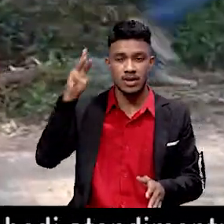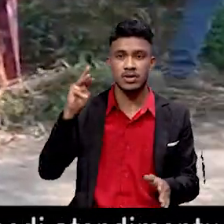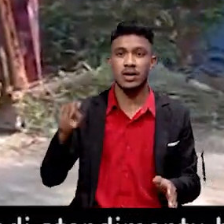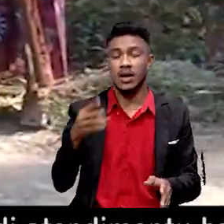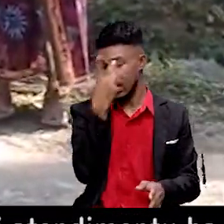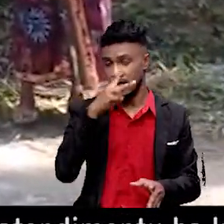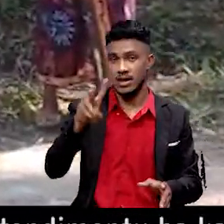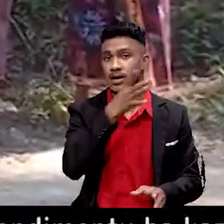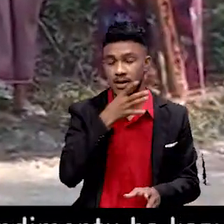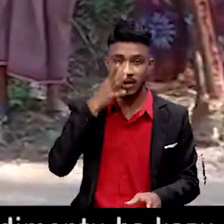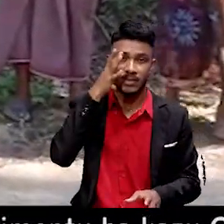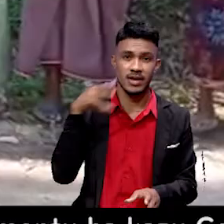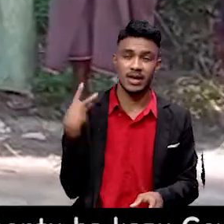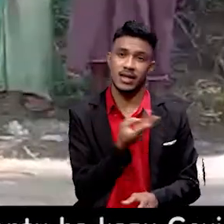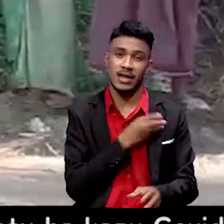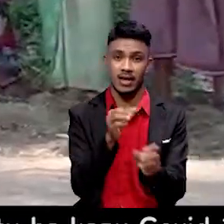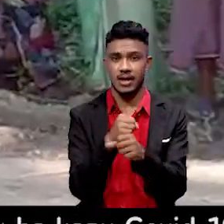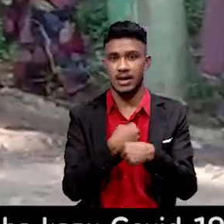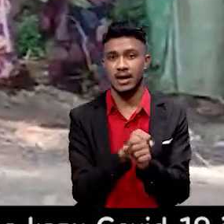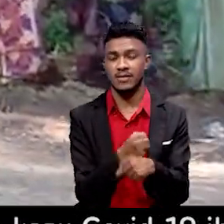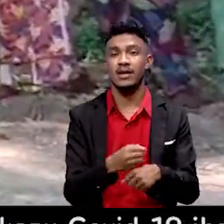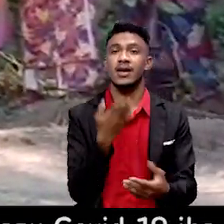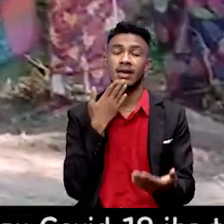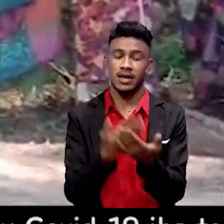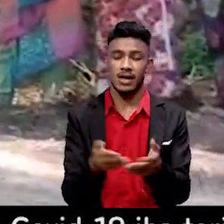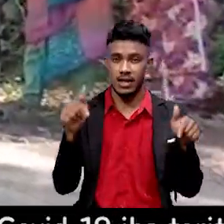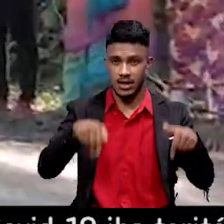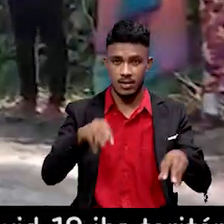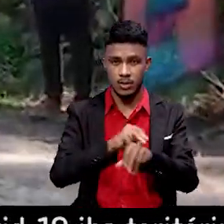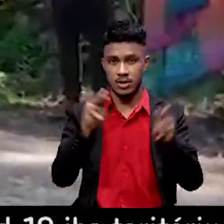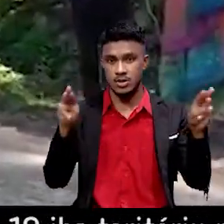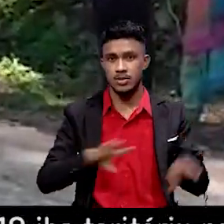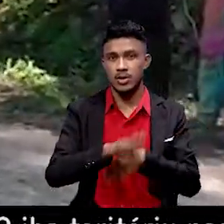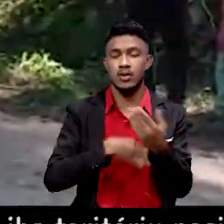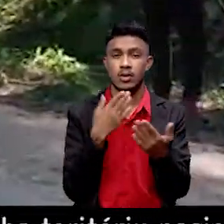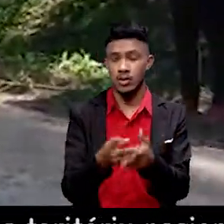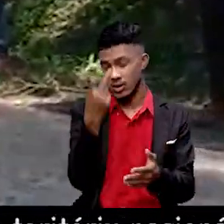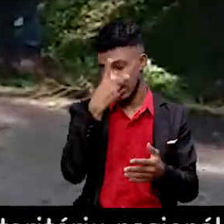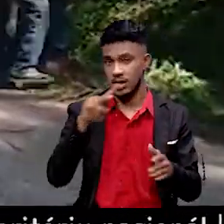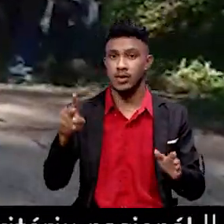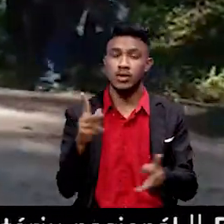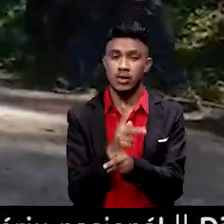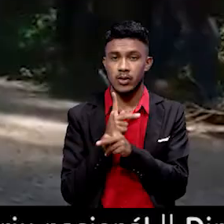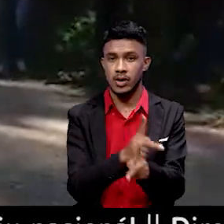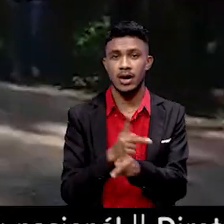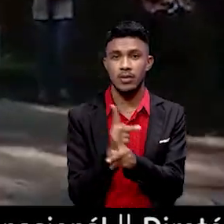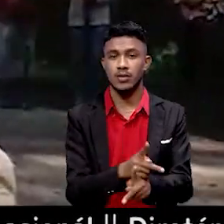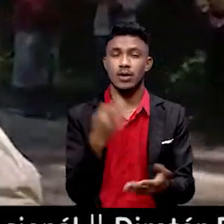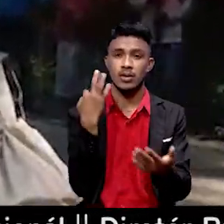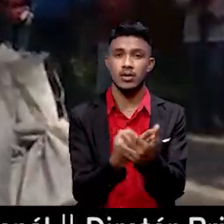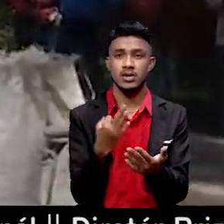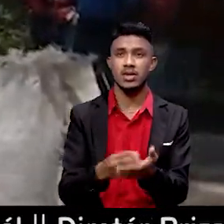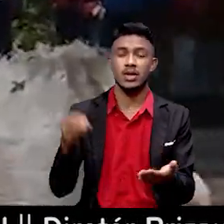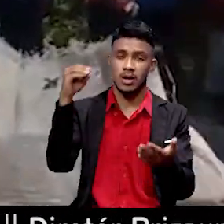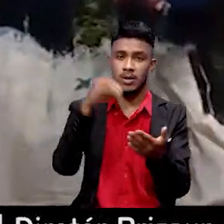a barra e tem café e a território nacional. Controla o preço. Tem que estar no preço e